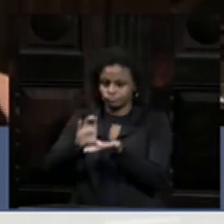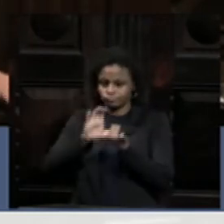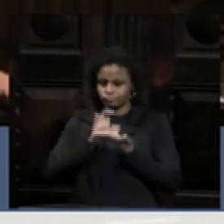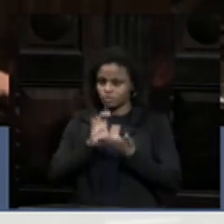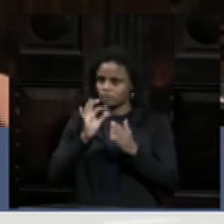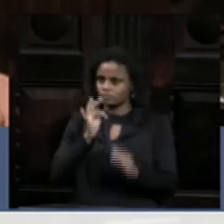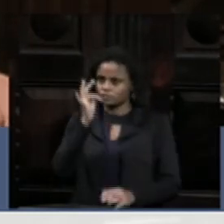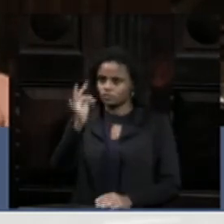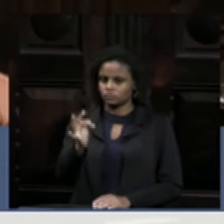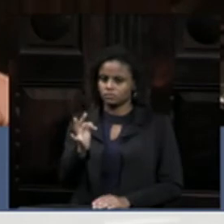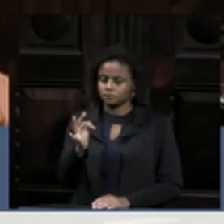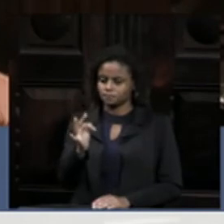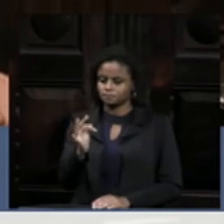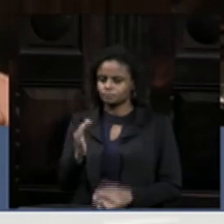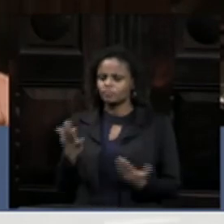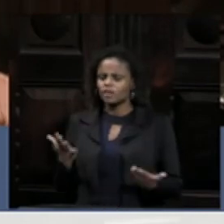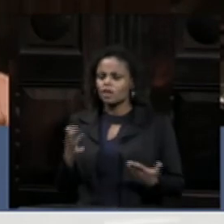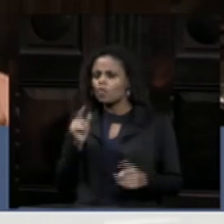E está em jogo aí